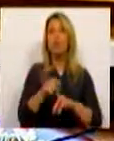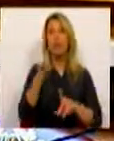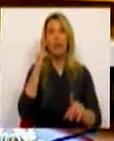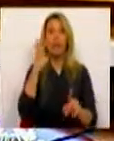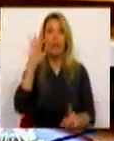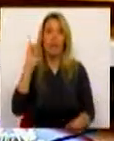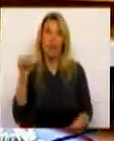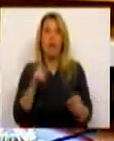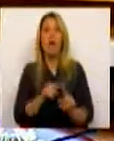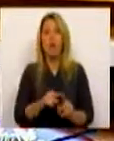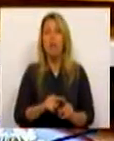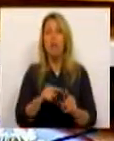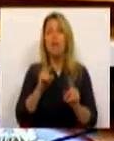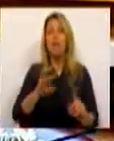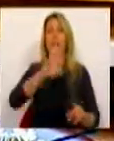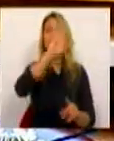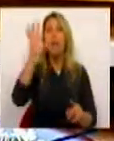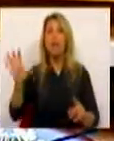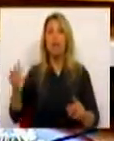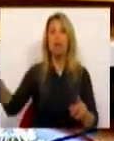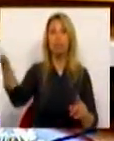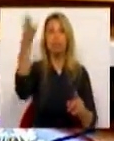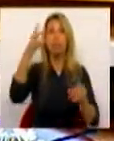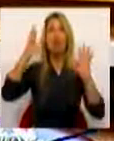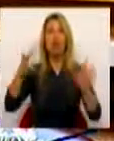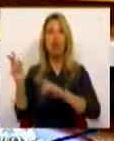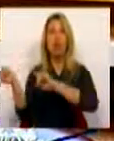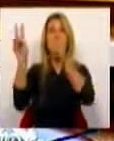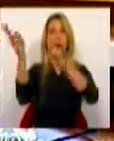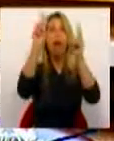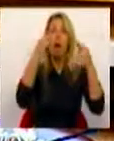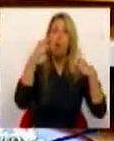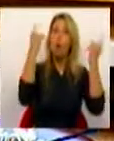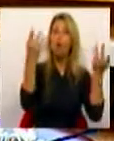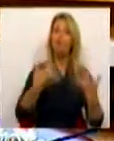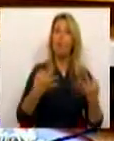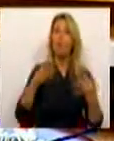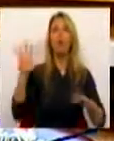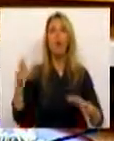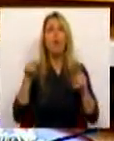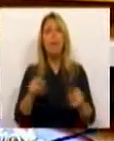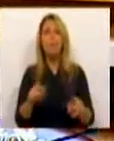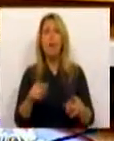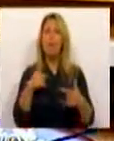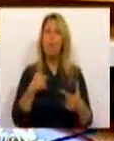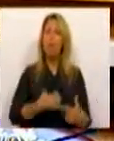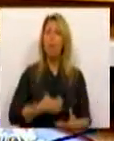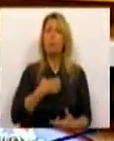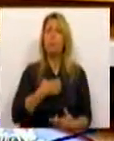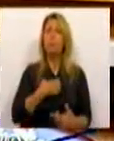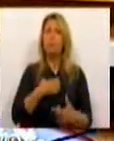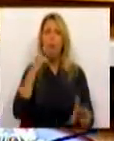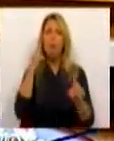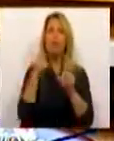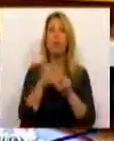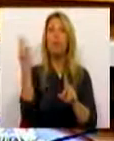e o conjunto de países que já a transpuseram manifesta isso. Mas isto é um espírito de União Europeia, temos que ir mais longe. Este é um